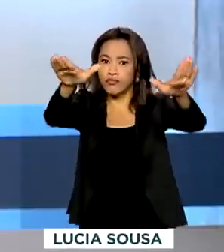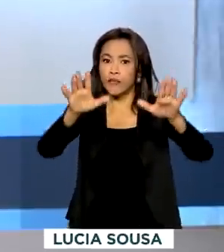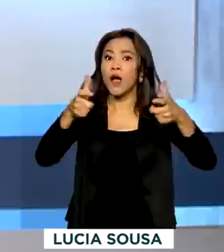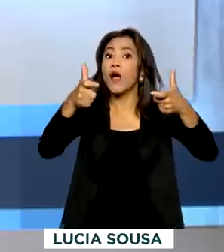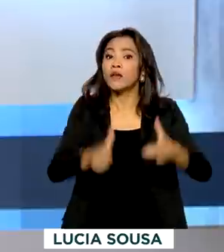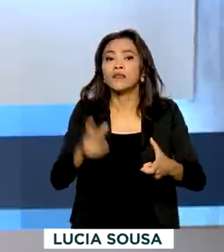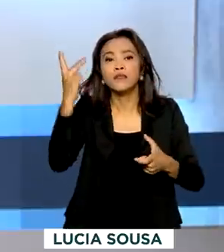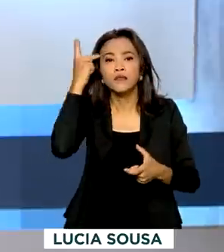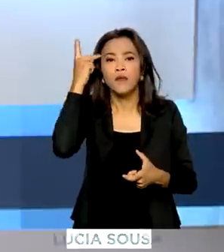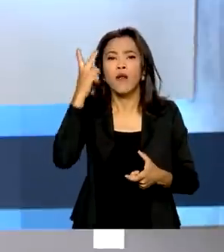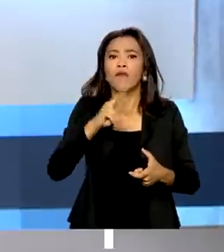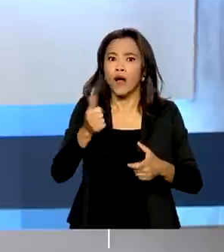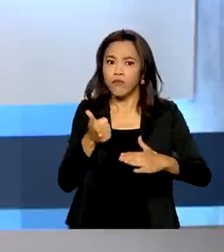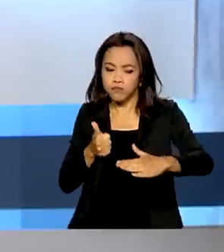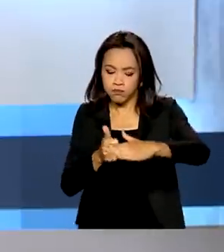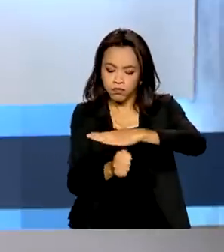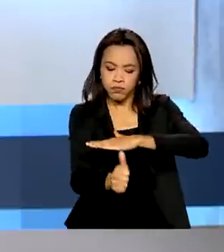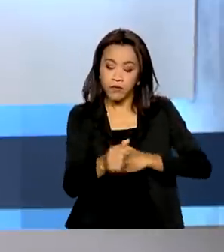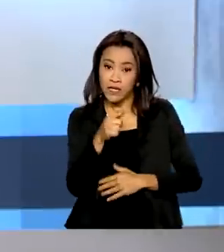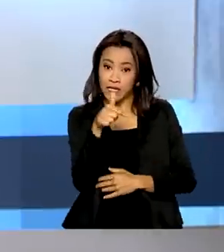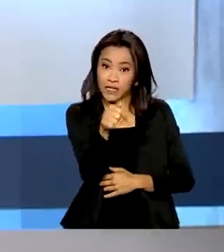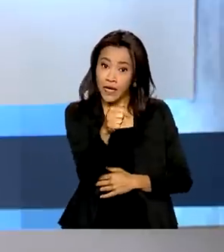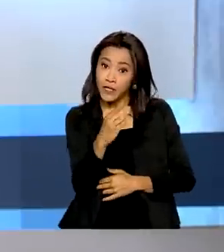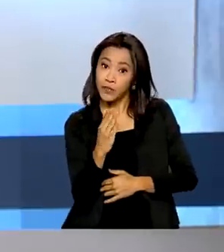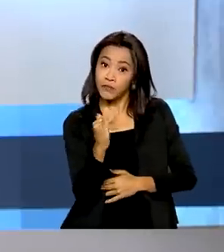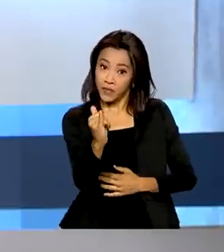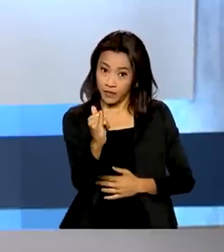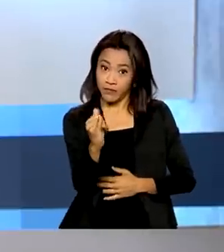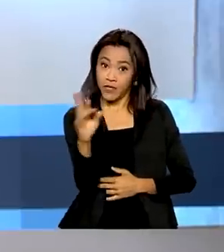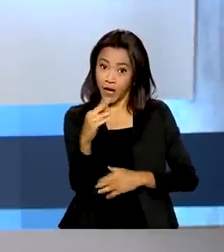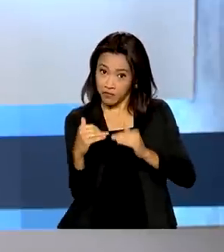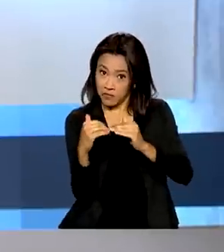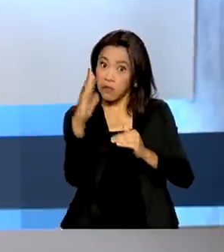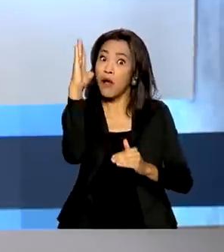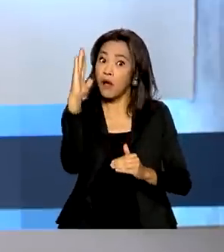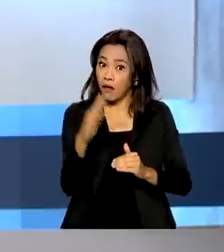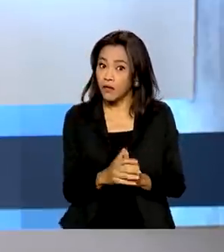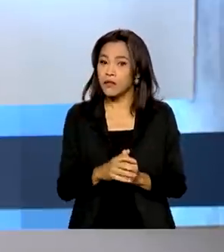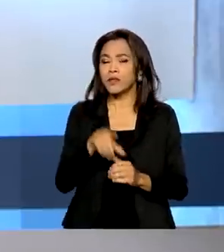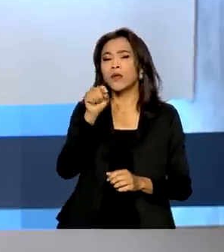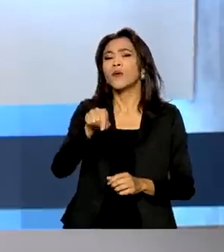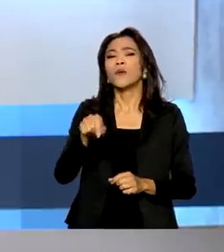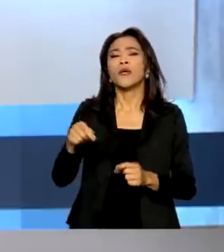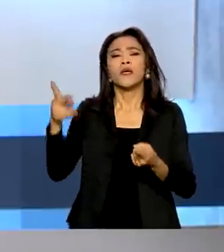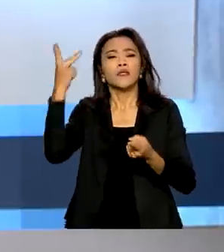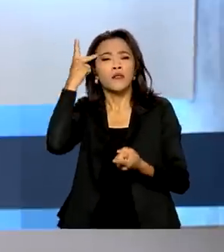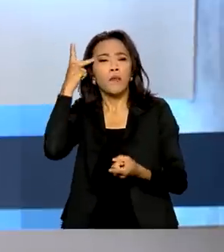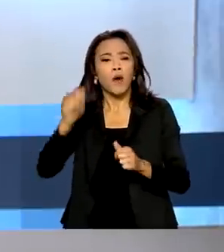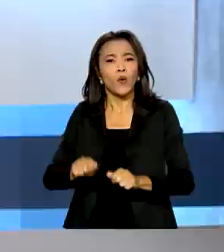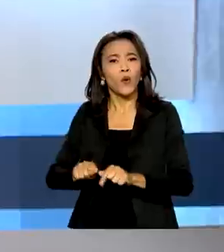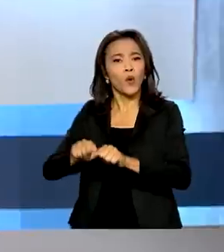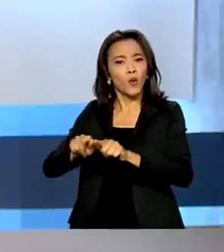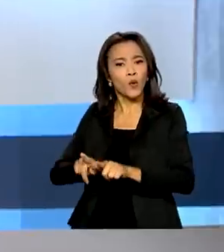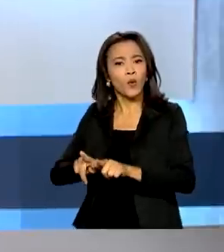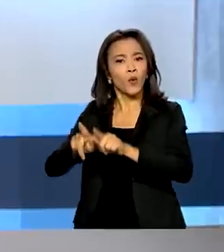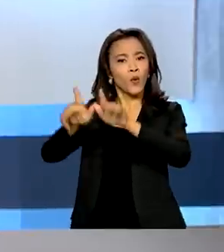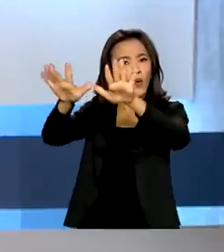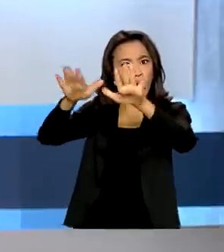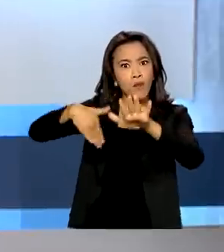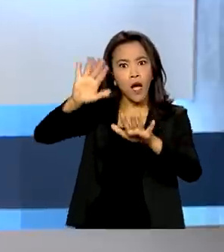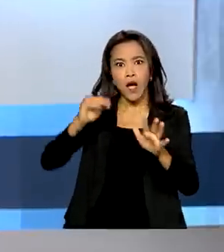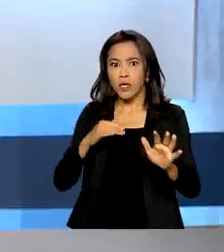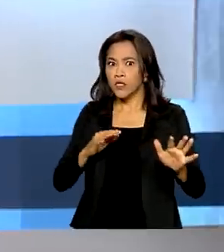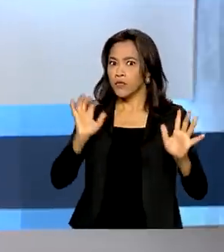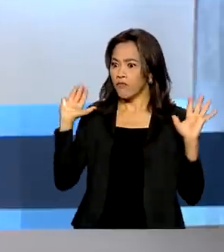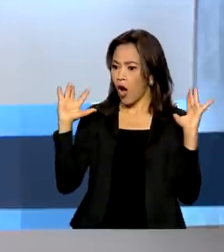deve injetar mais de 7 bilhões de reais em investimentos. Entre os terminais, o de Congonhas, um dos mais